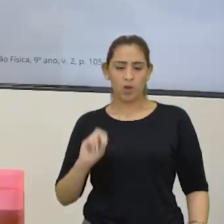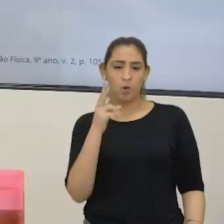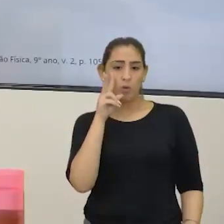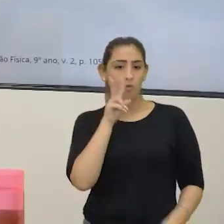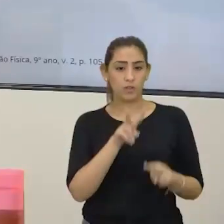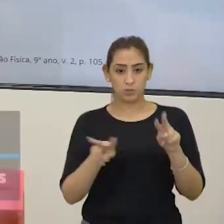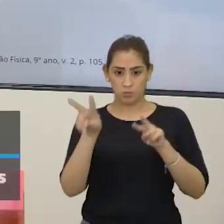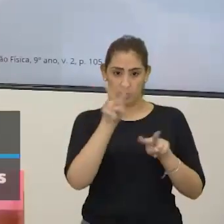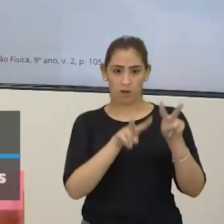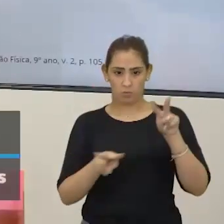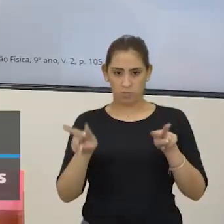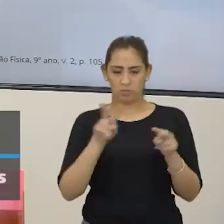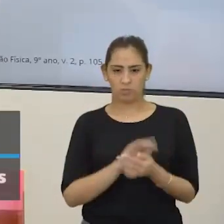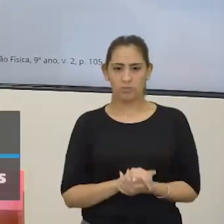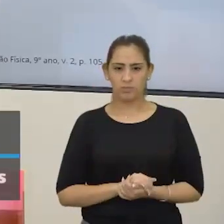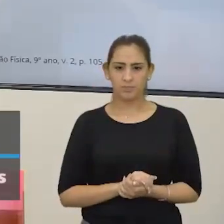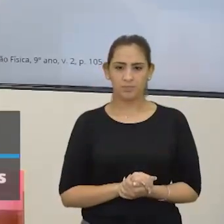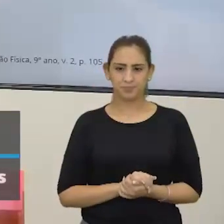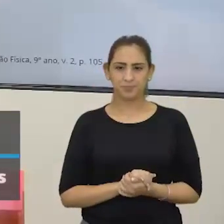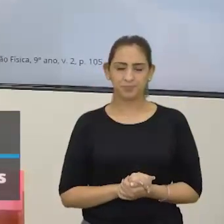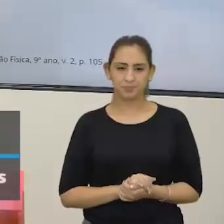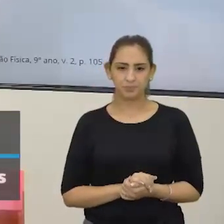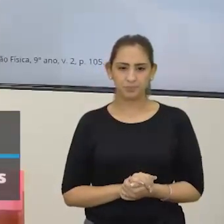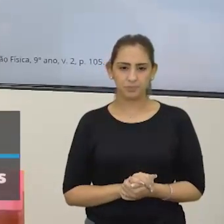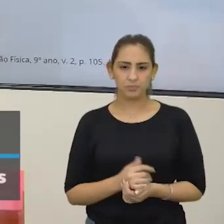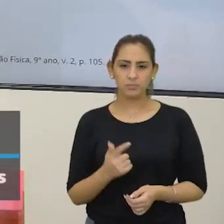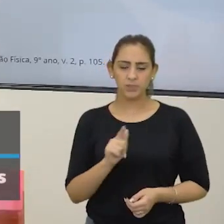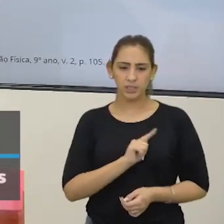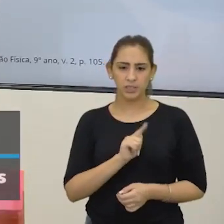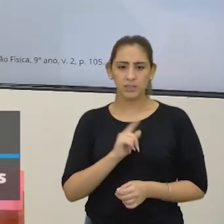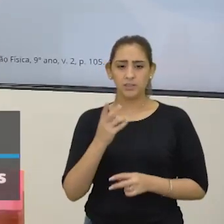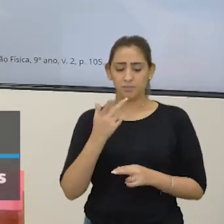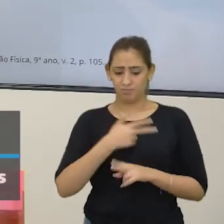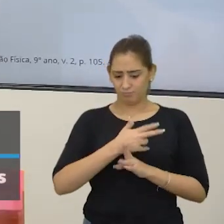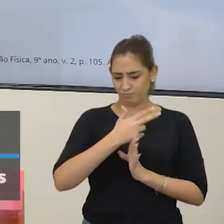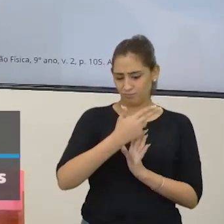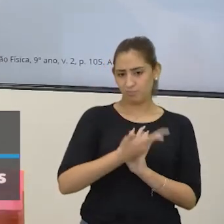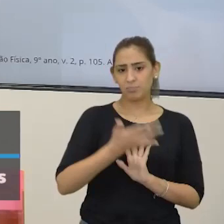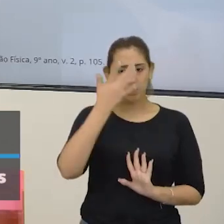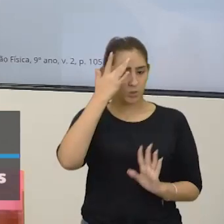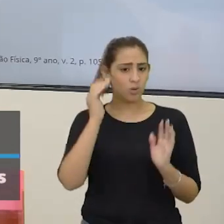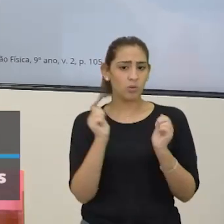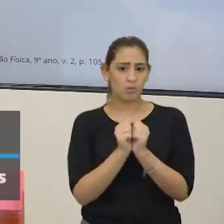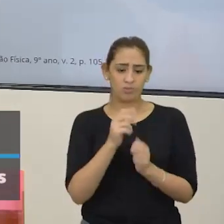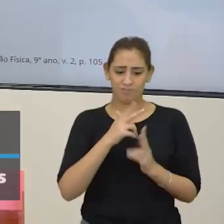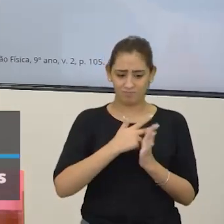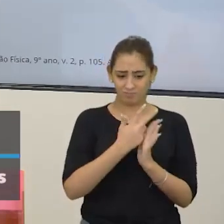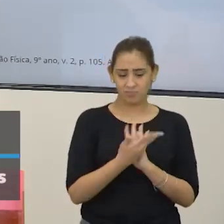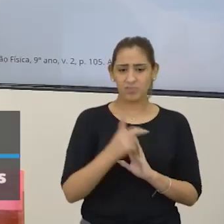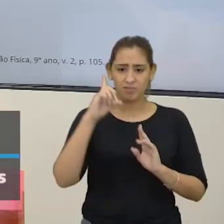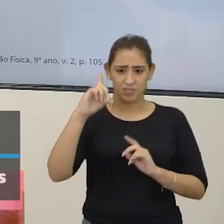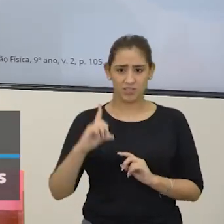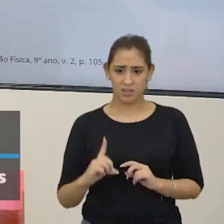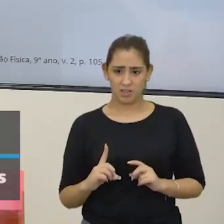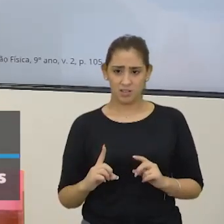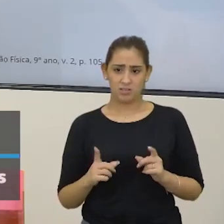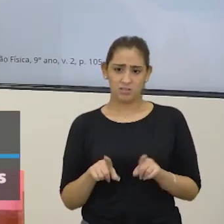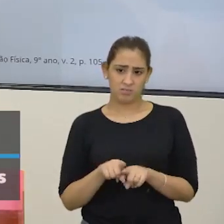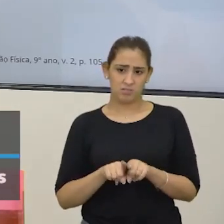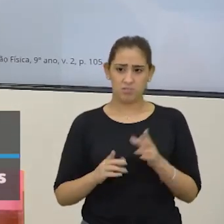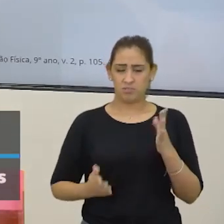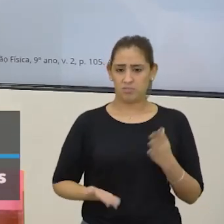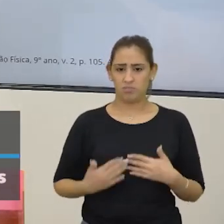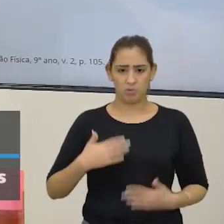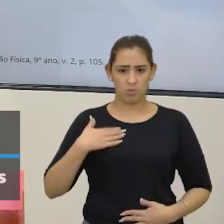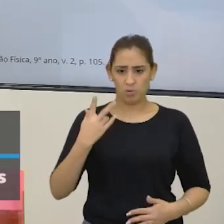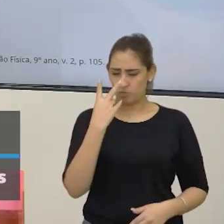né, de pessoas com várias deficiências. Então, a gente está falando da intelectual, da física e da visual. E